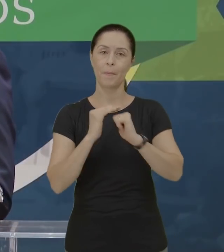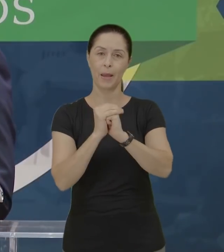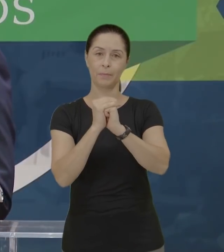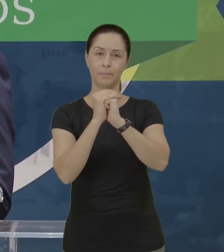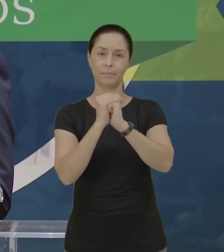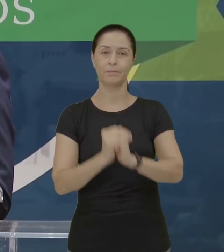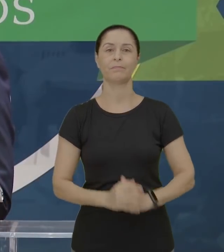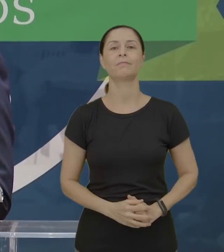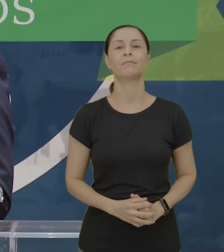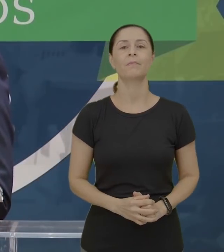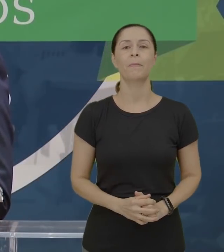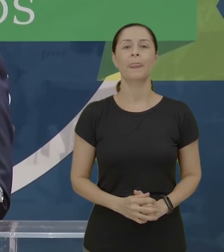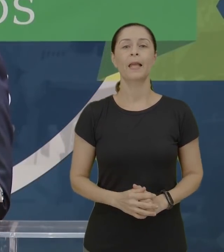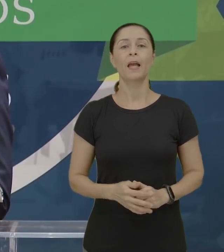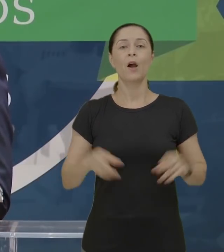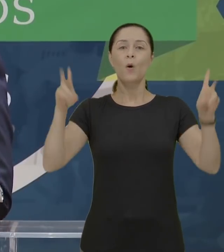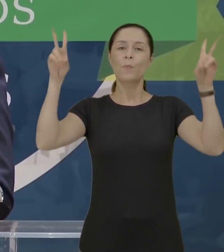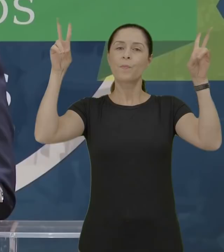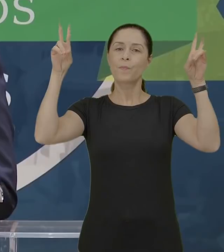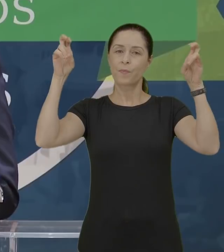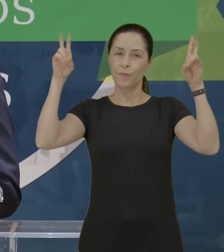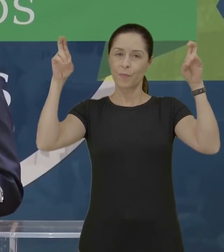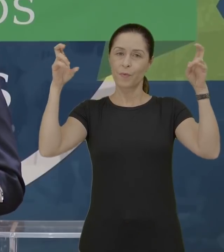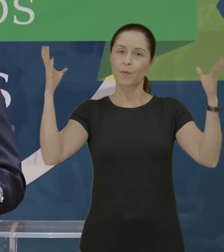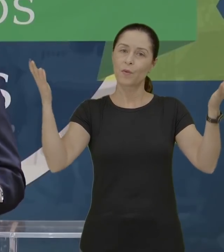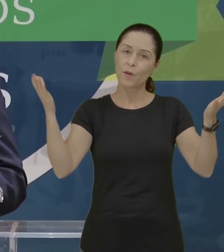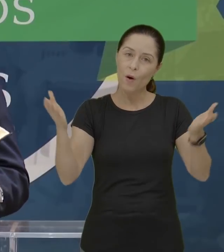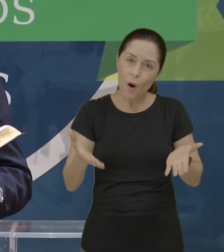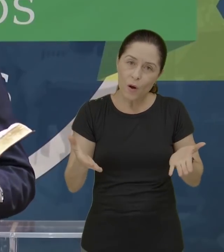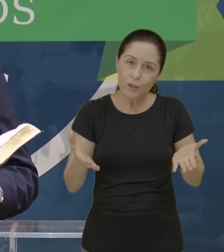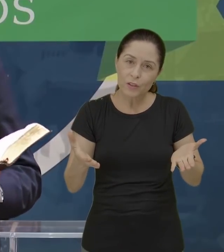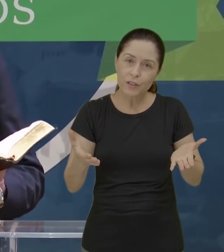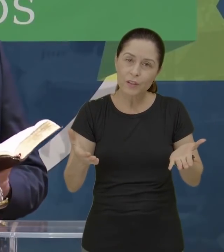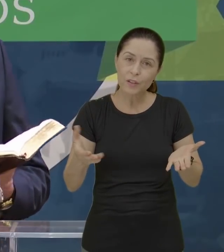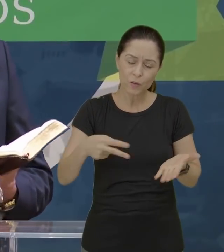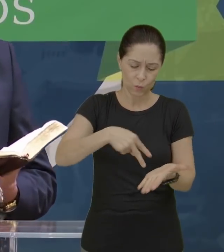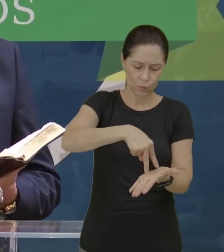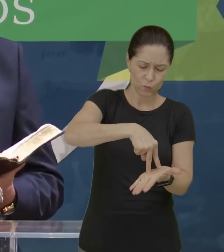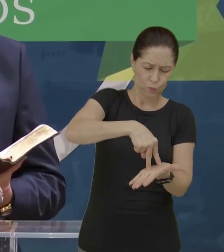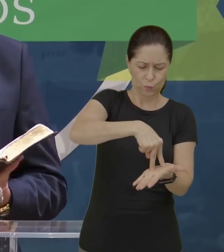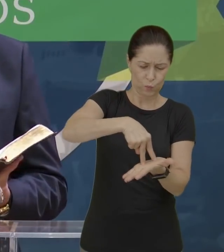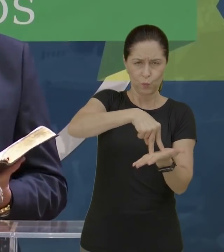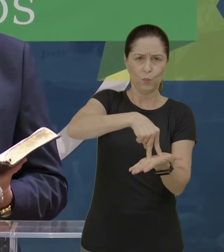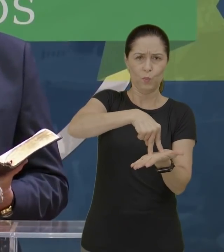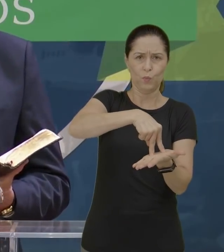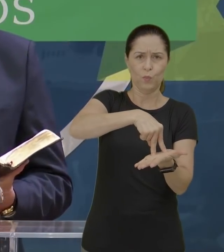vocês nesta manhã sobre uma segurança inabalável.